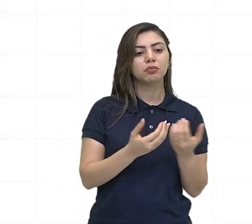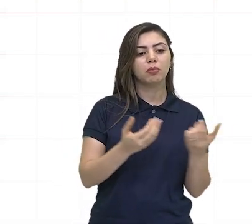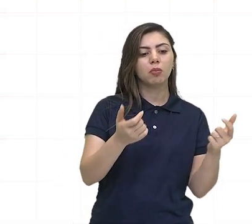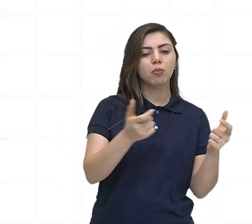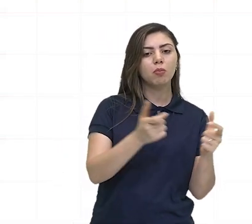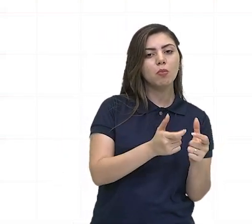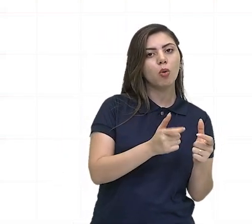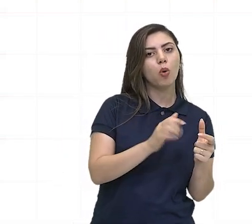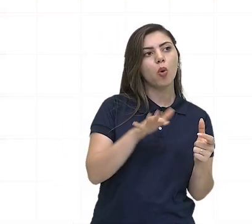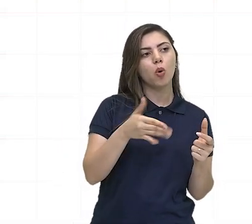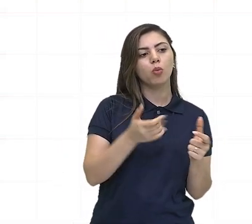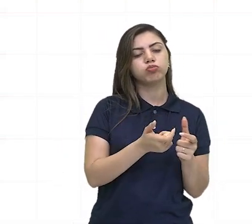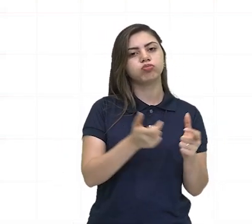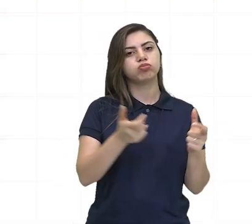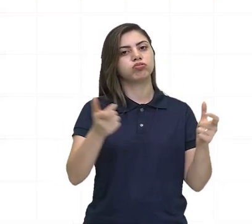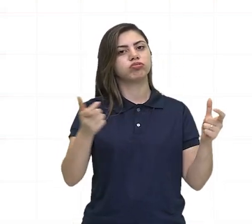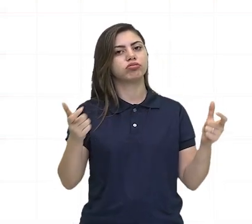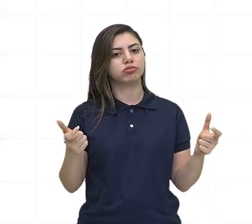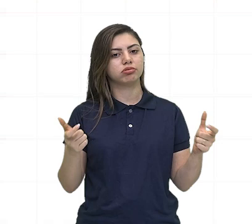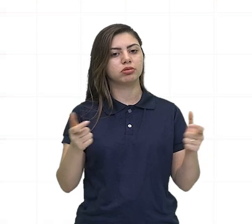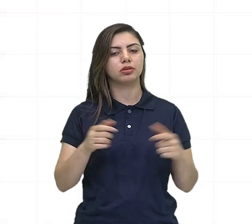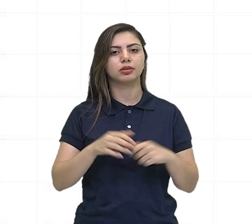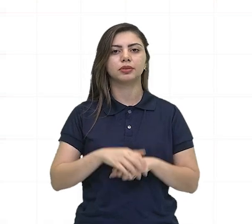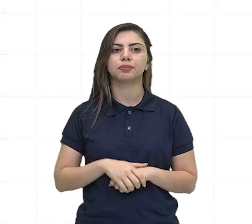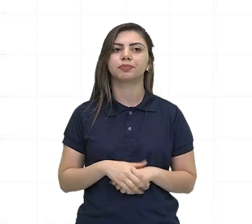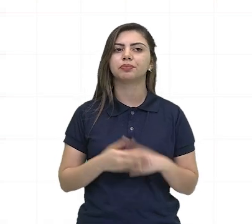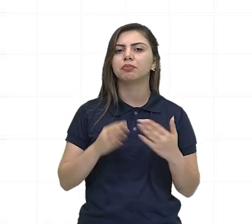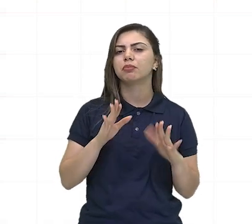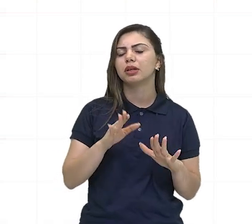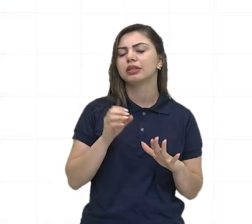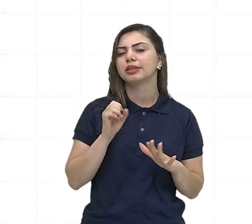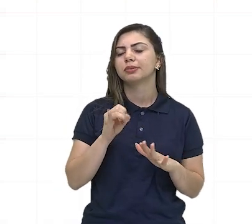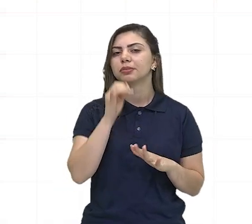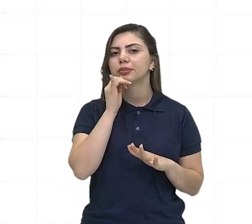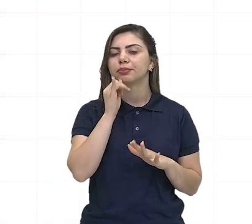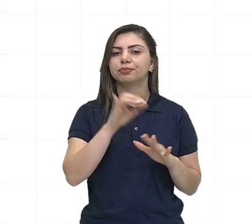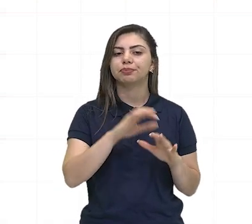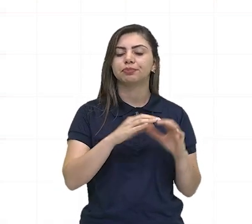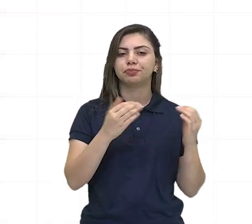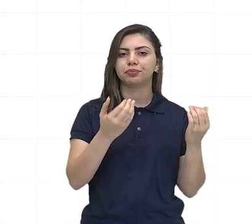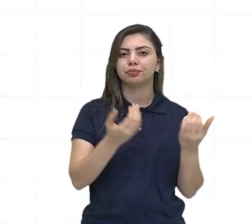ou autossuficiente. Uma comunidade pequena